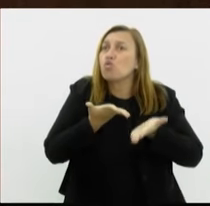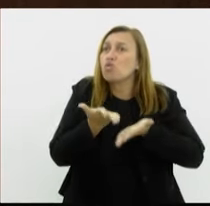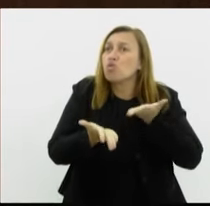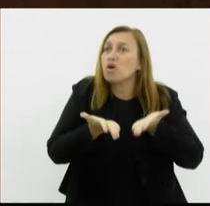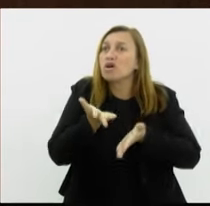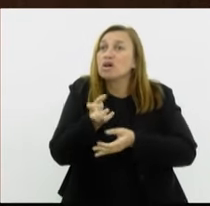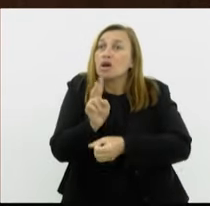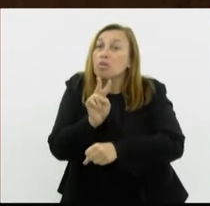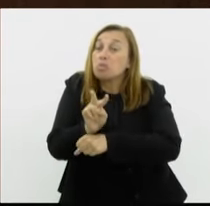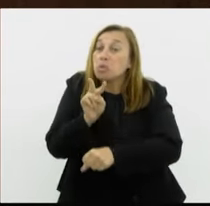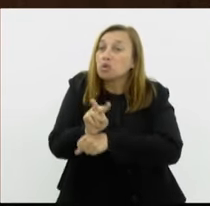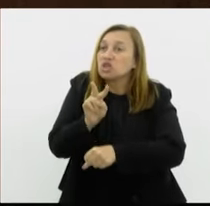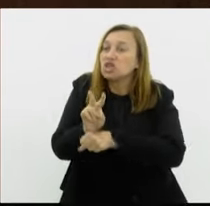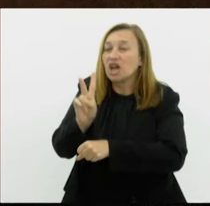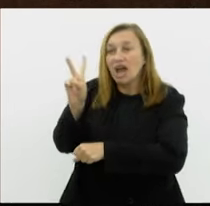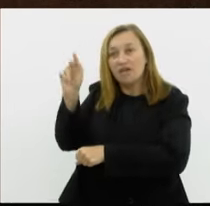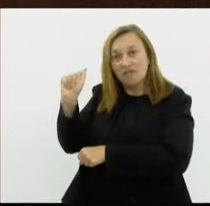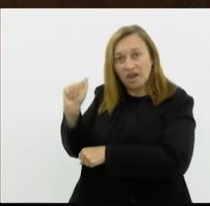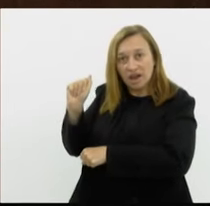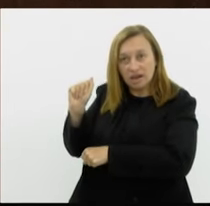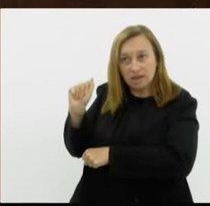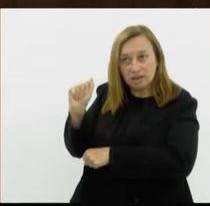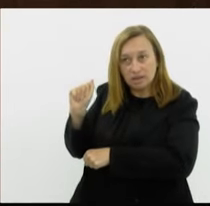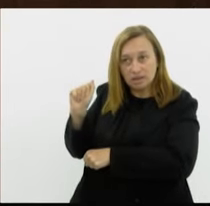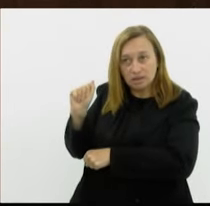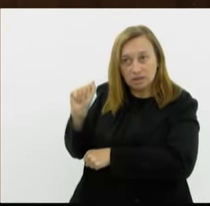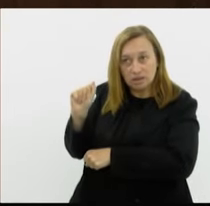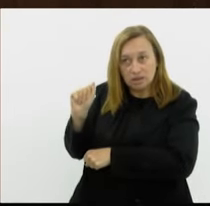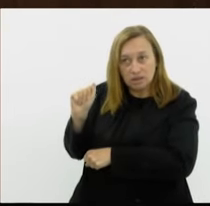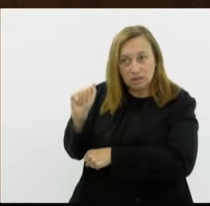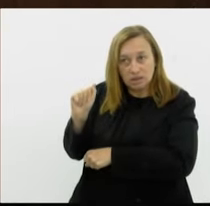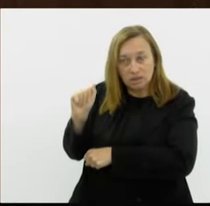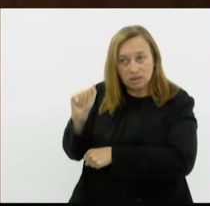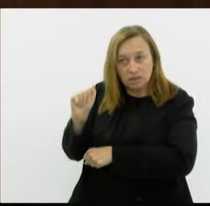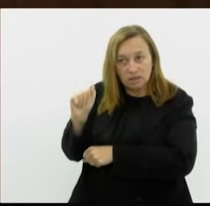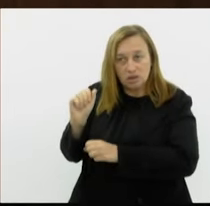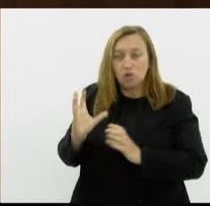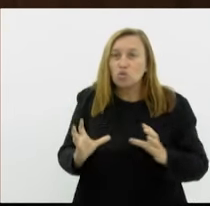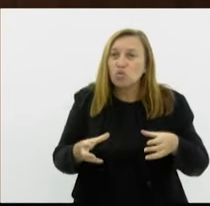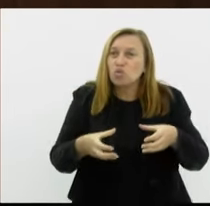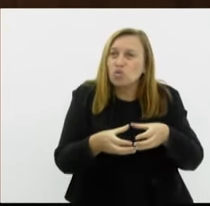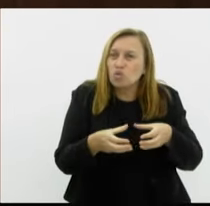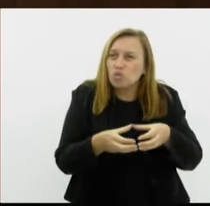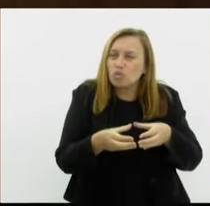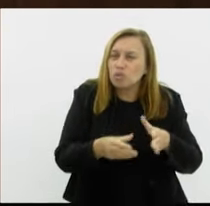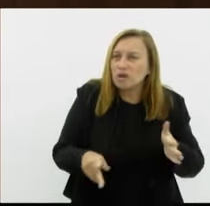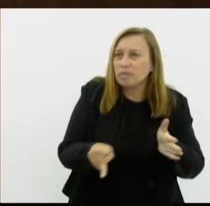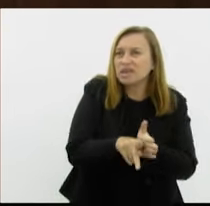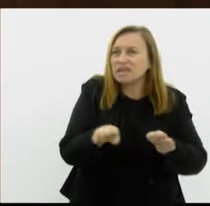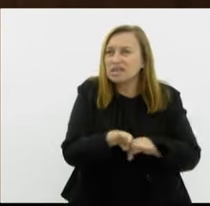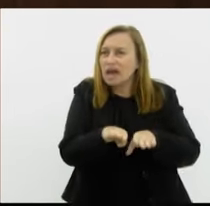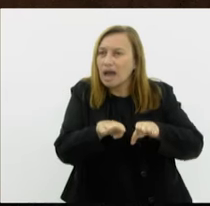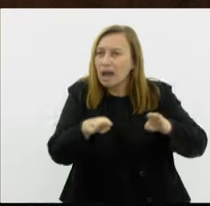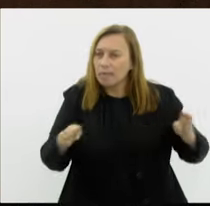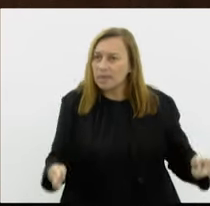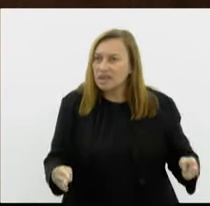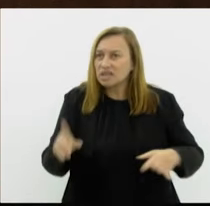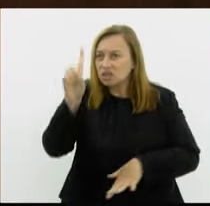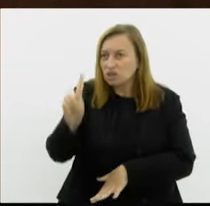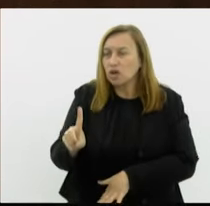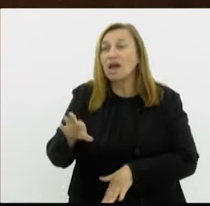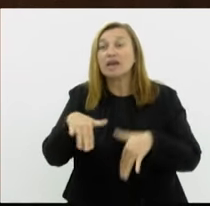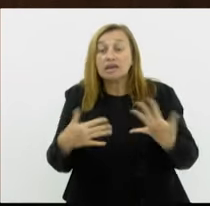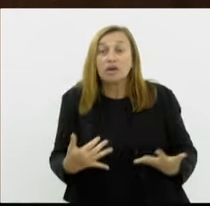aquelas vagas para os sucessores, aqueles que estão na mesa diretora. Então, seria